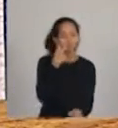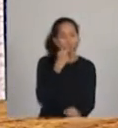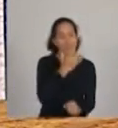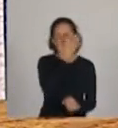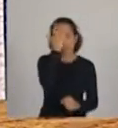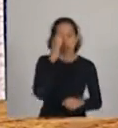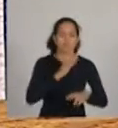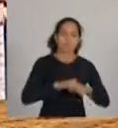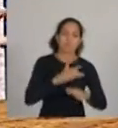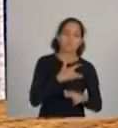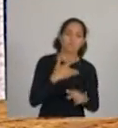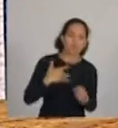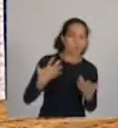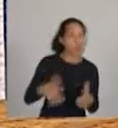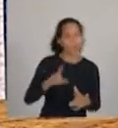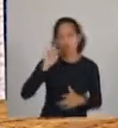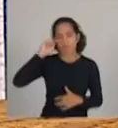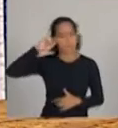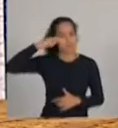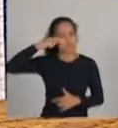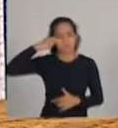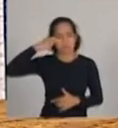saúde, não querem adotar crianças negras.